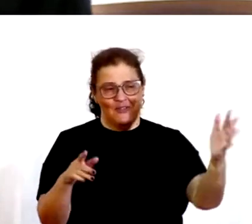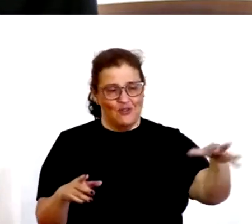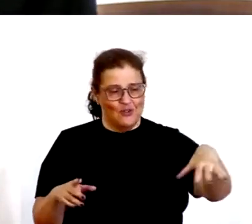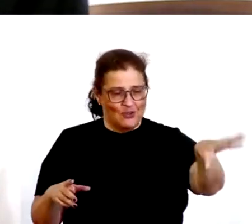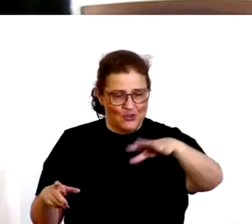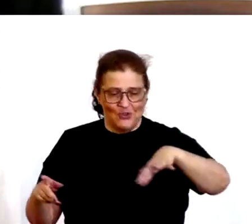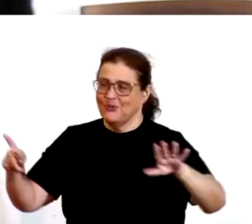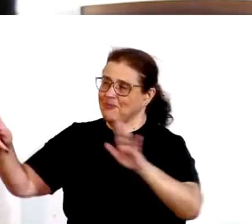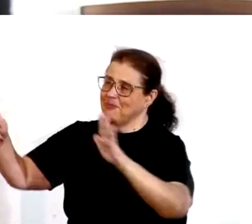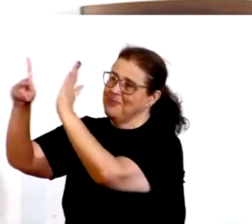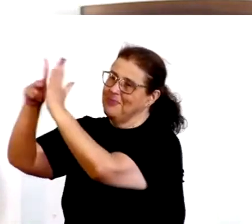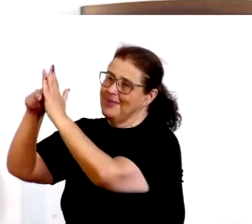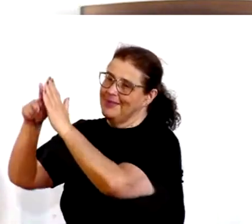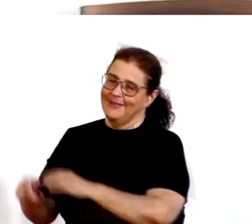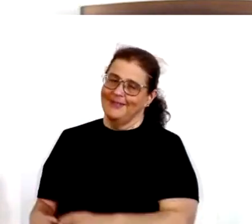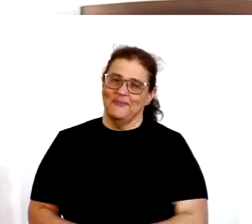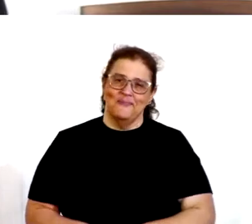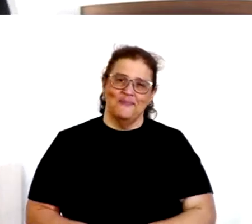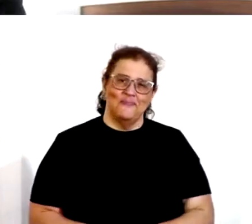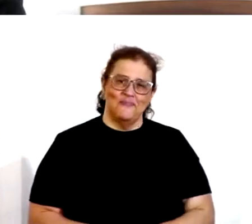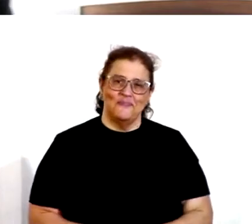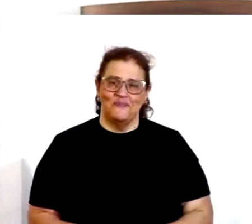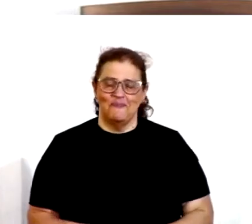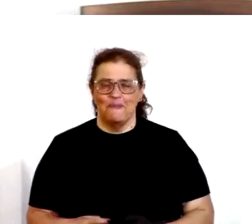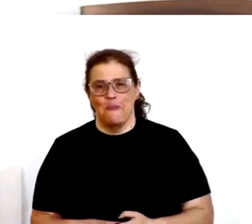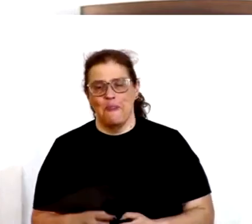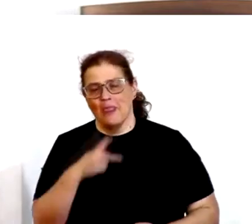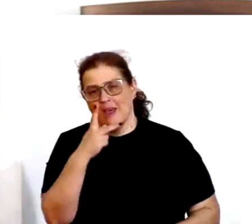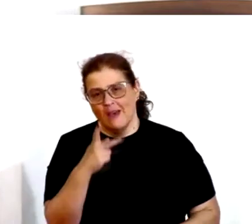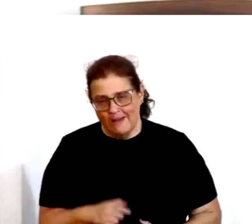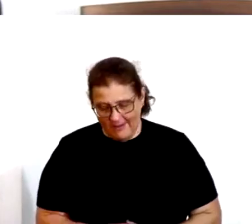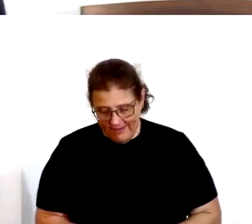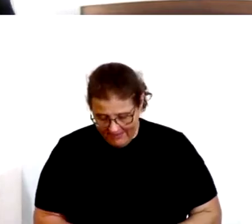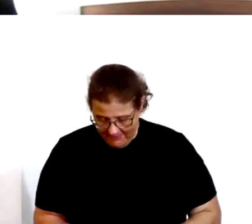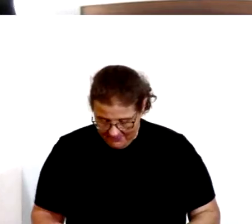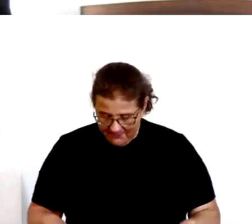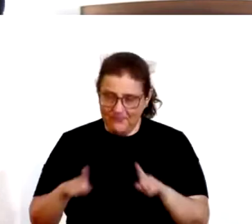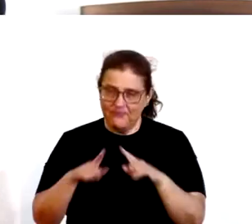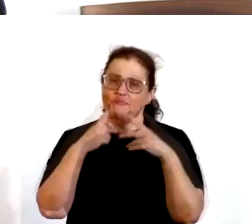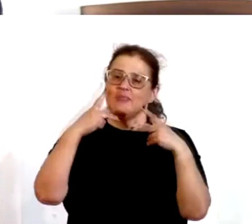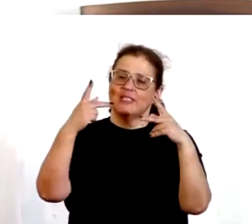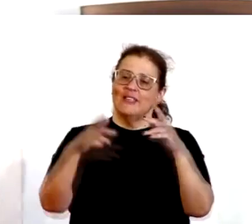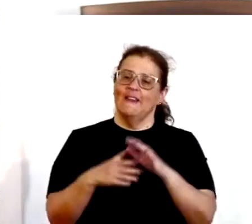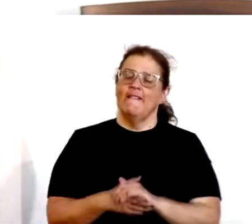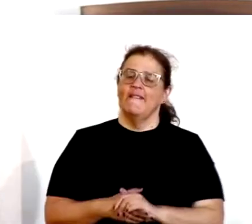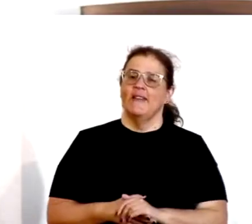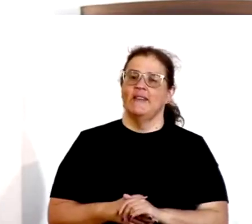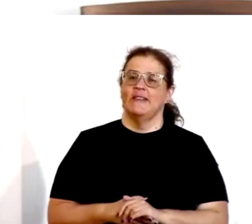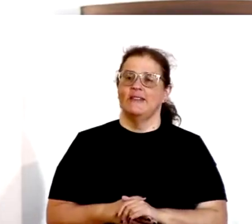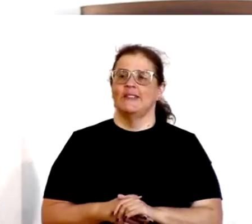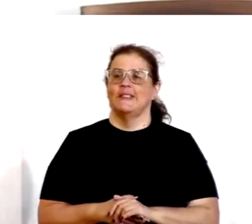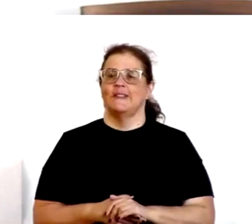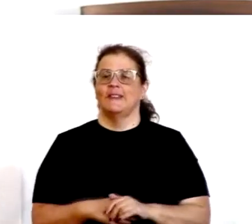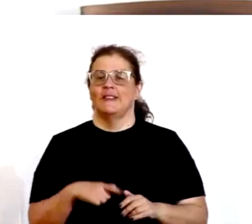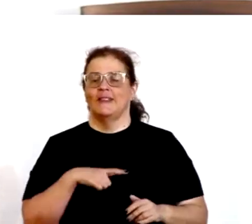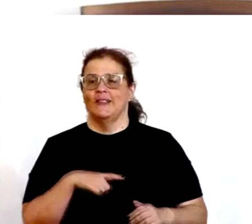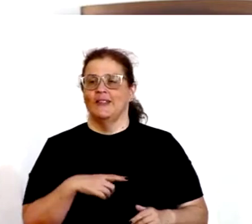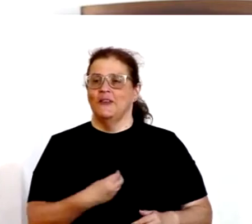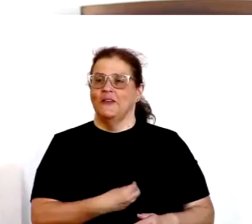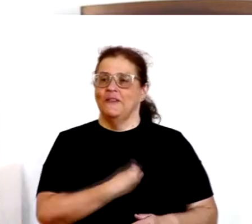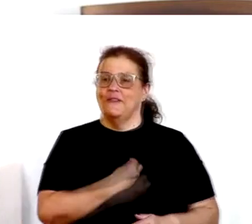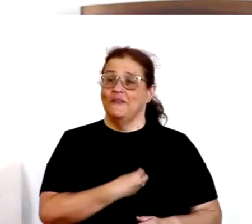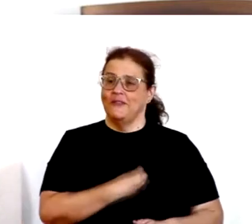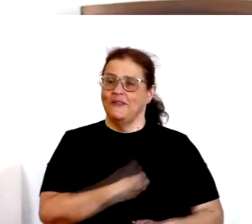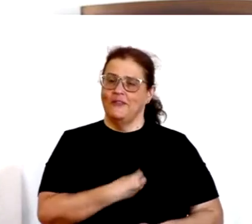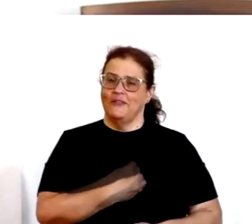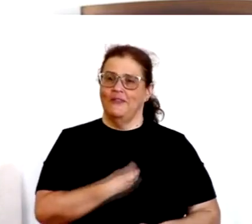continuar falando dos gentios, dizendo que esses estão também vocacionados para viver